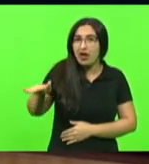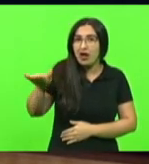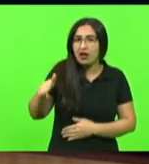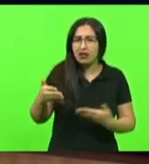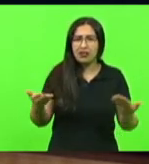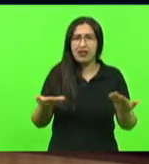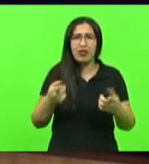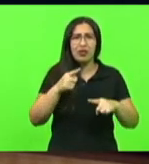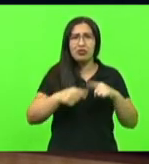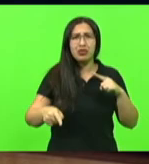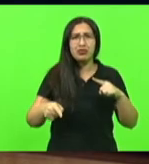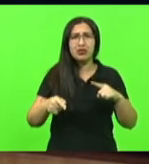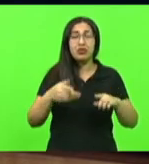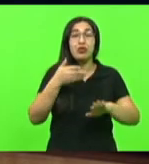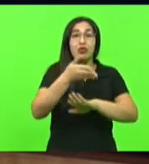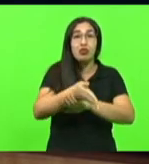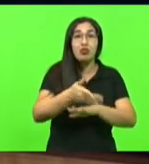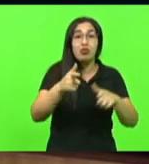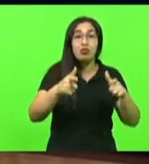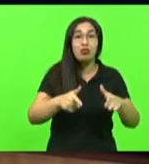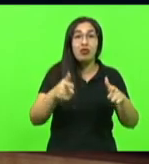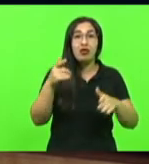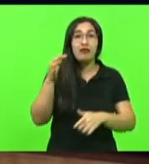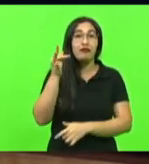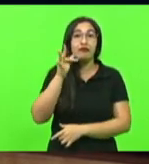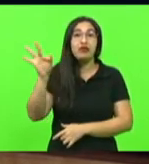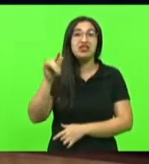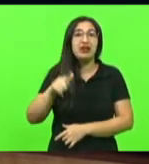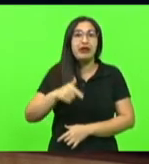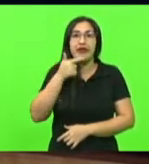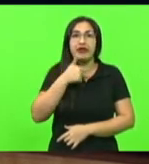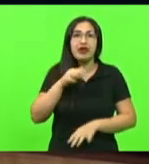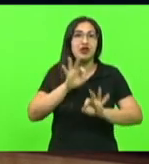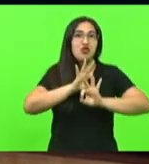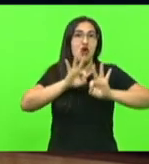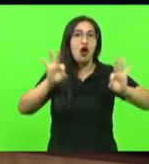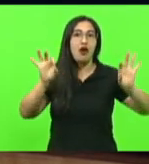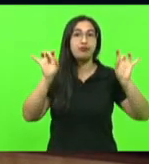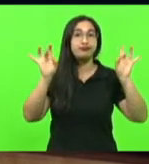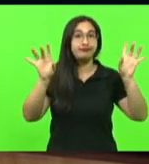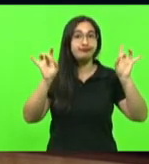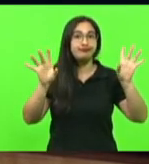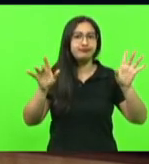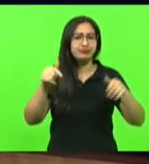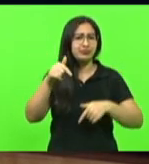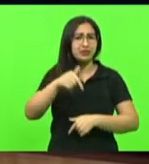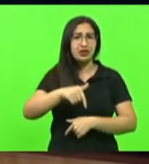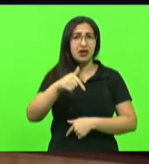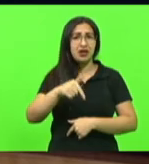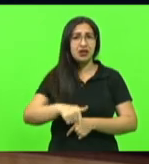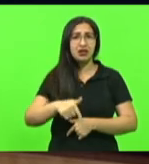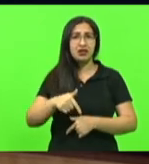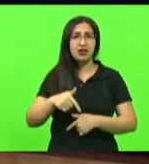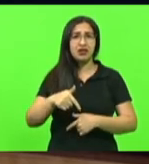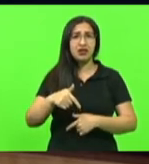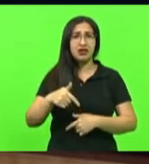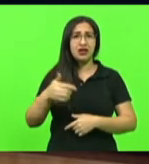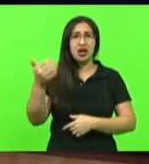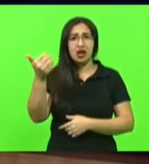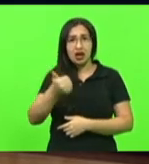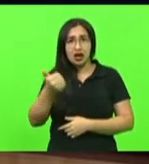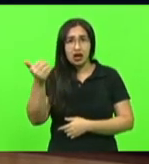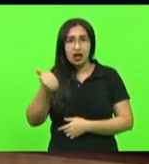Aí, você vai para a França, é o queijo, é o queijo. E aqui, um Estado produtor de leite, um dos